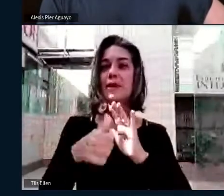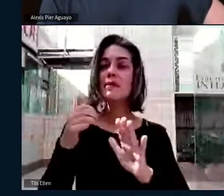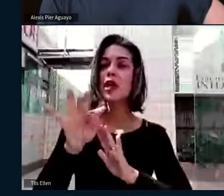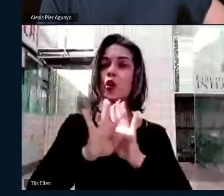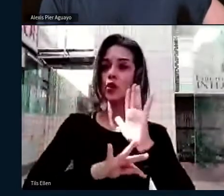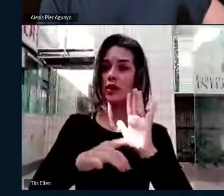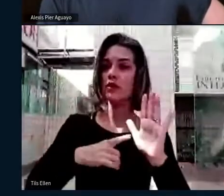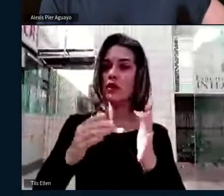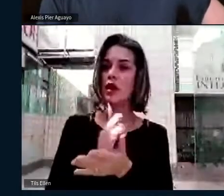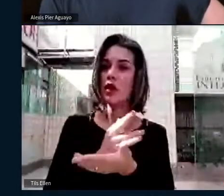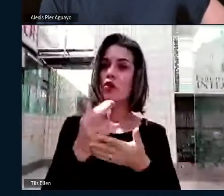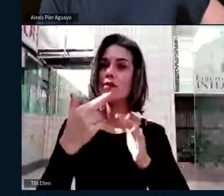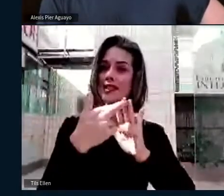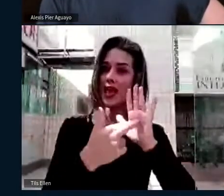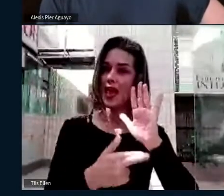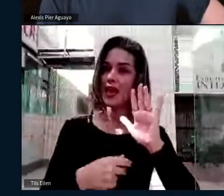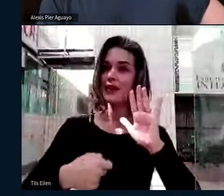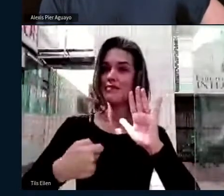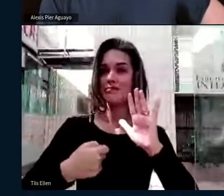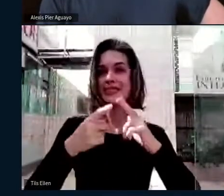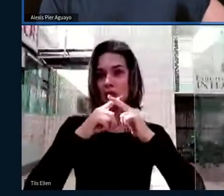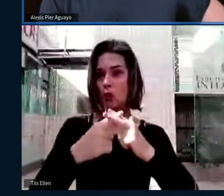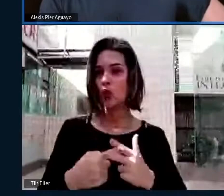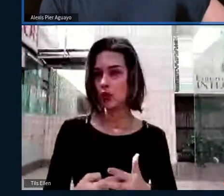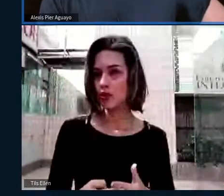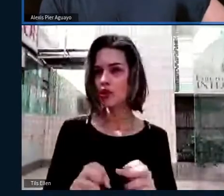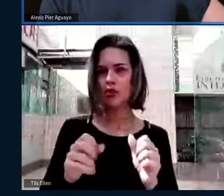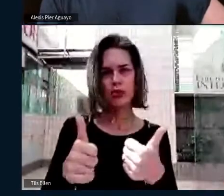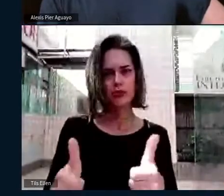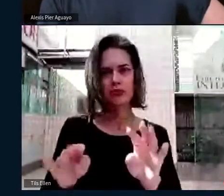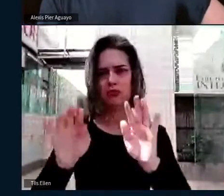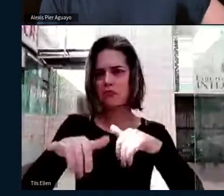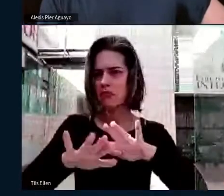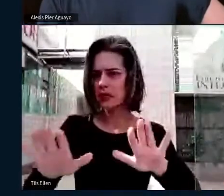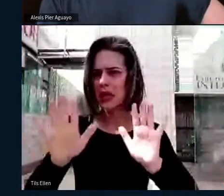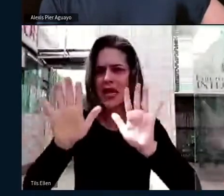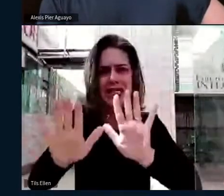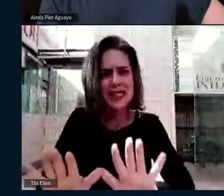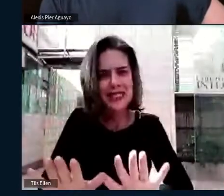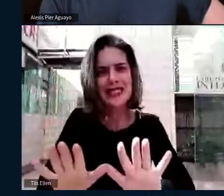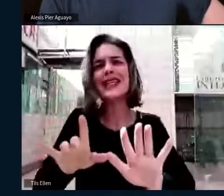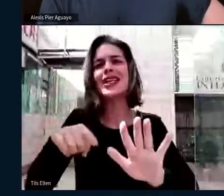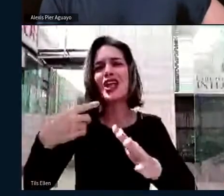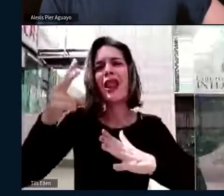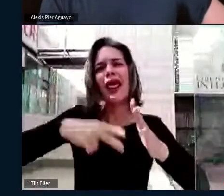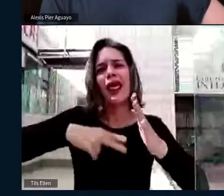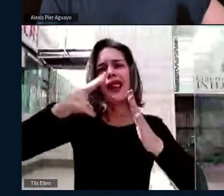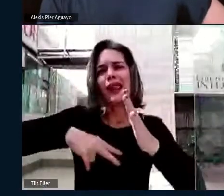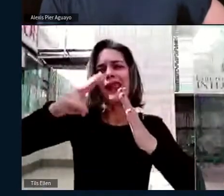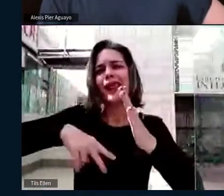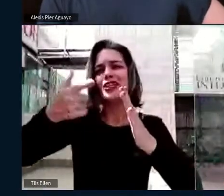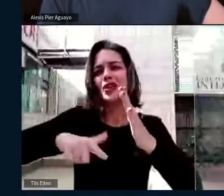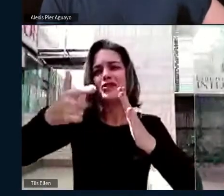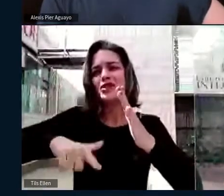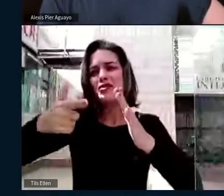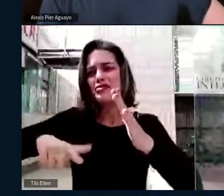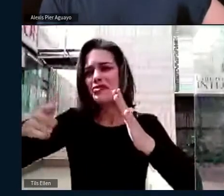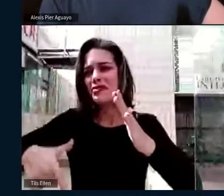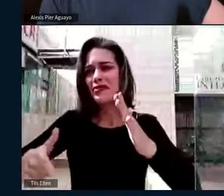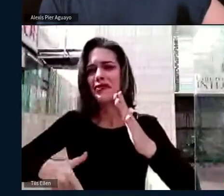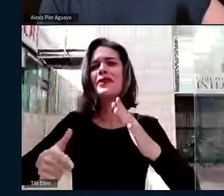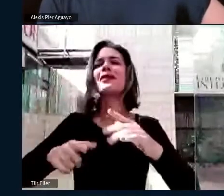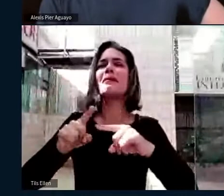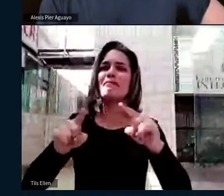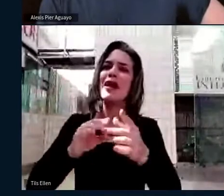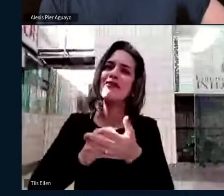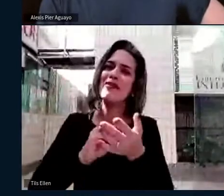questões normativas que você precisa rever, que tudo bem, é assim mesmo, a gente lê, relê, na hora que a gente entrega fica faltando,